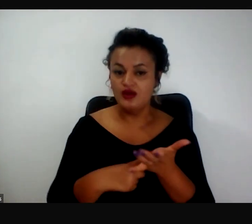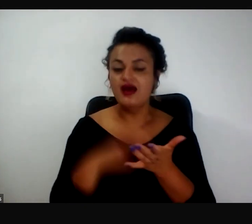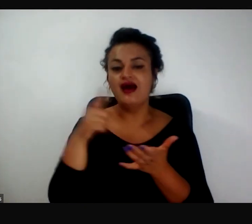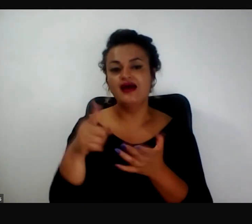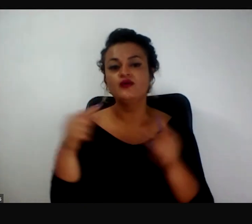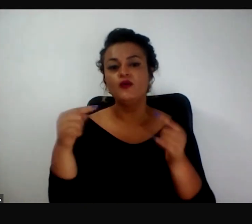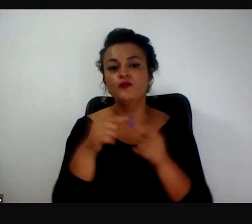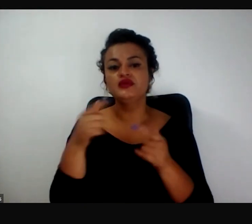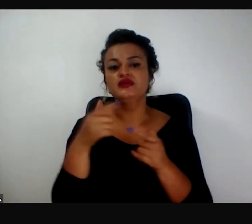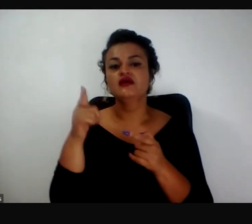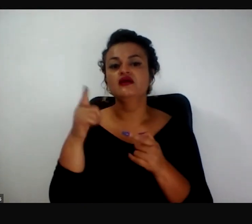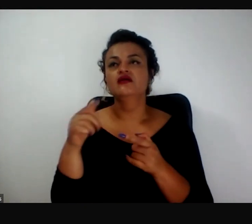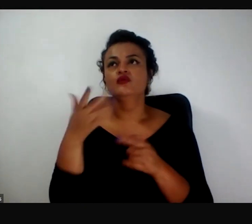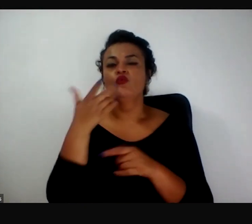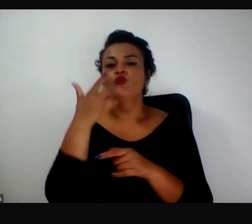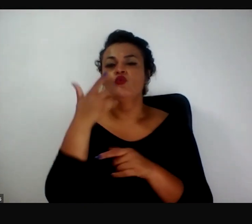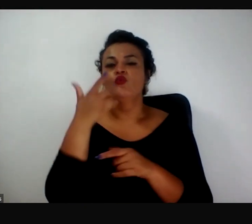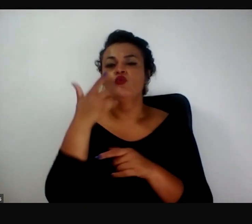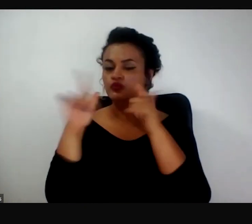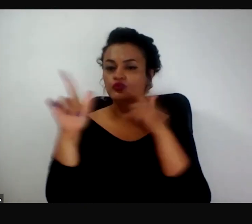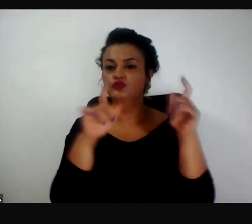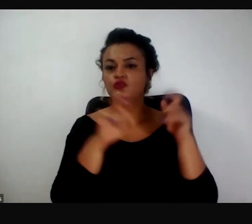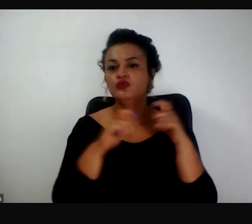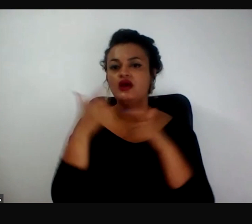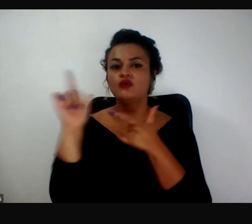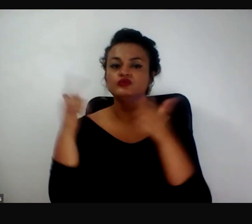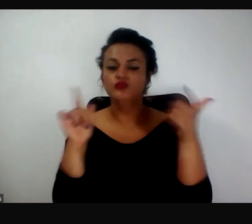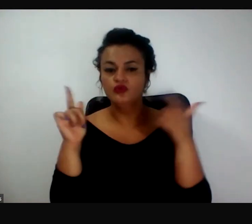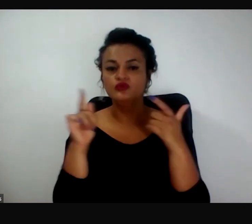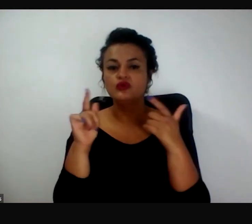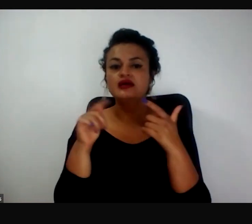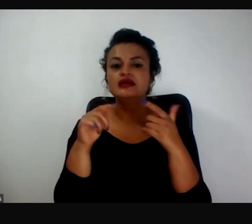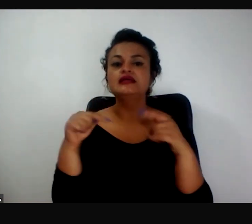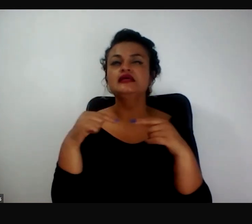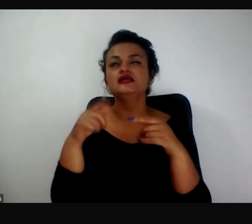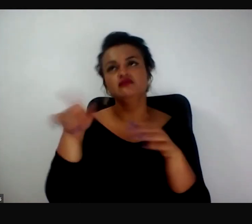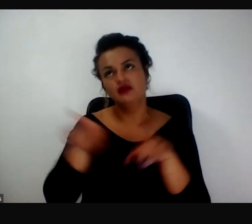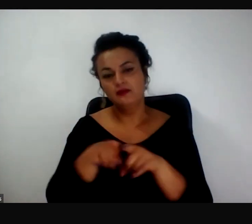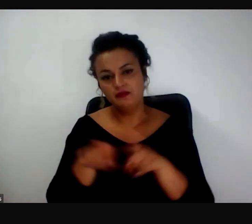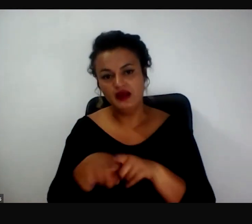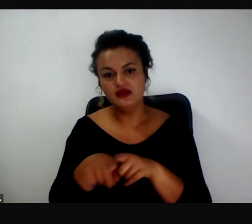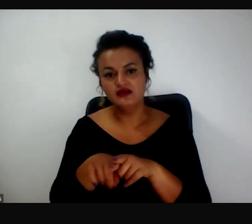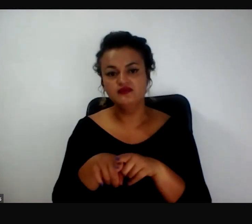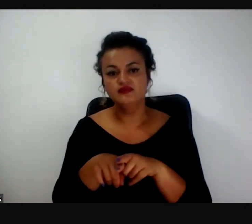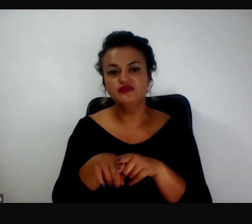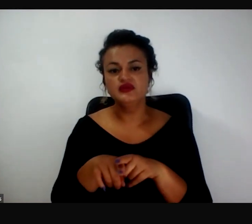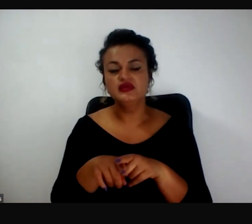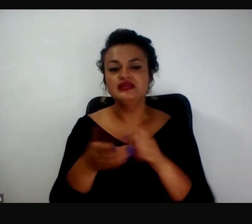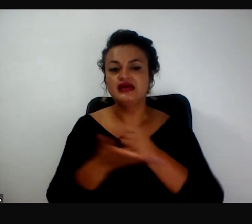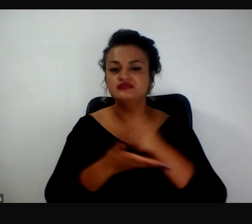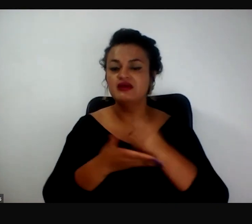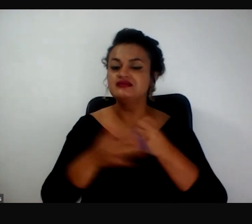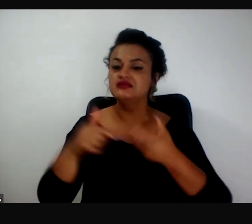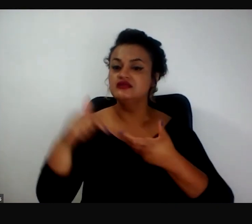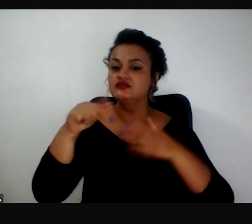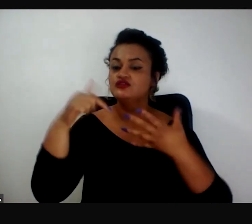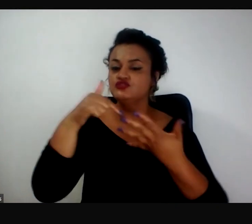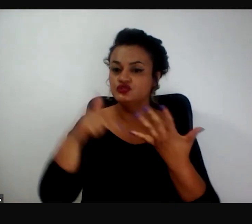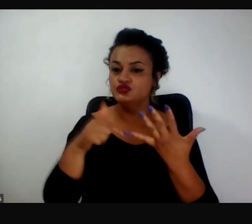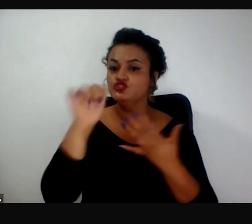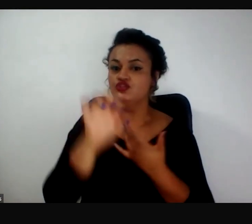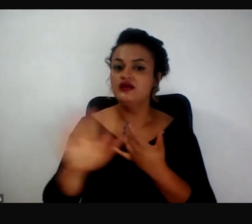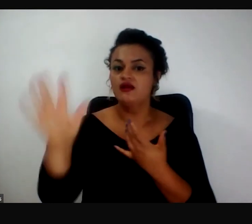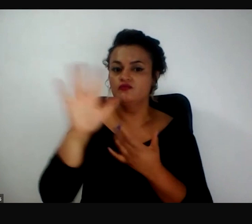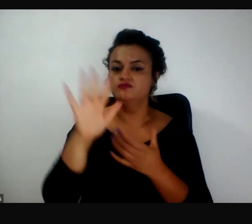aplicaria a costume do lugar e, e subsidiariamente, os princípios gerais do